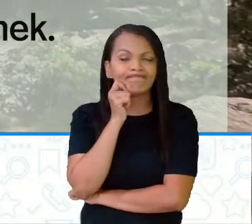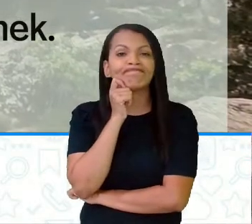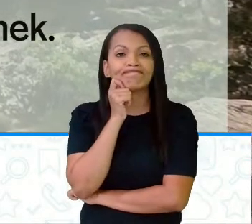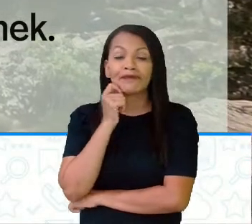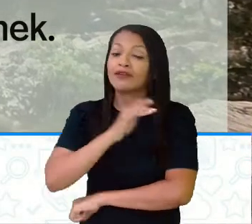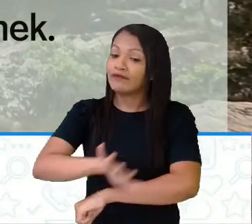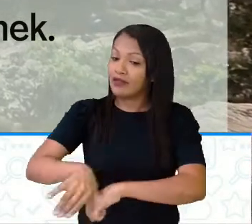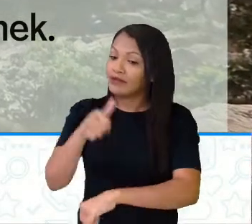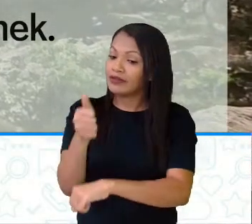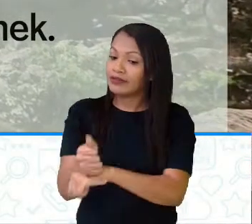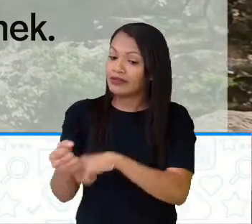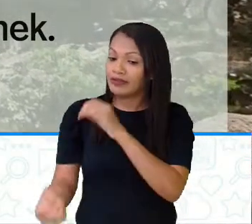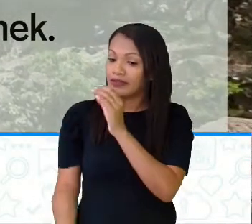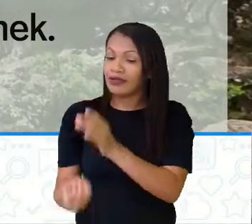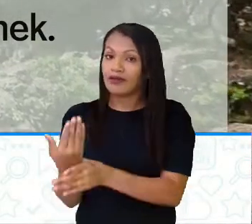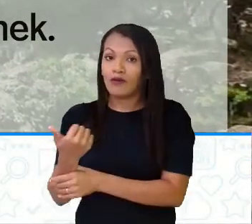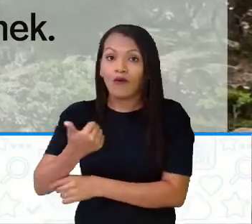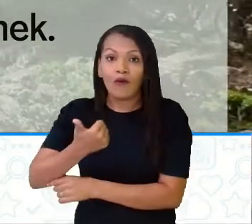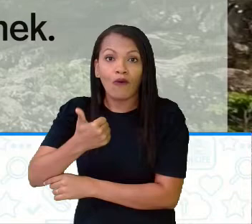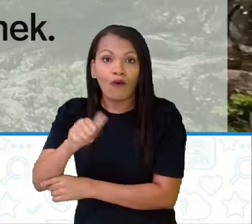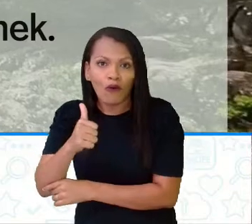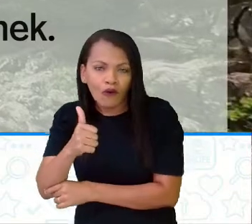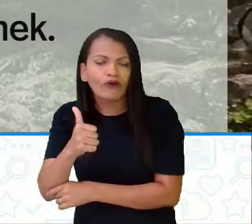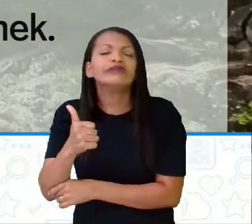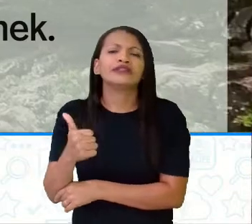foi criado em 11 de janeiro de